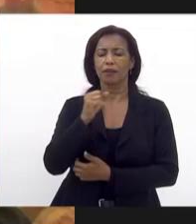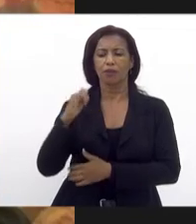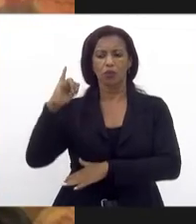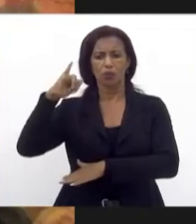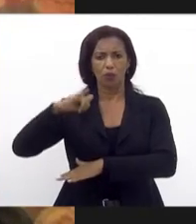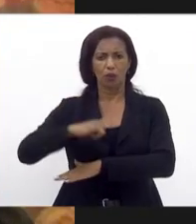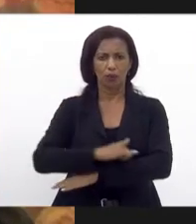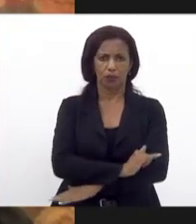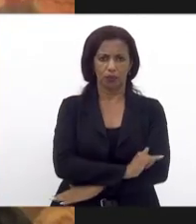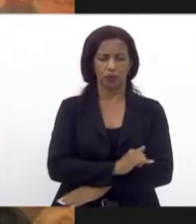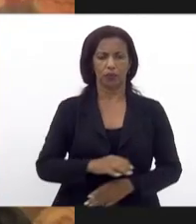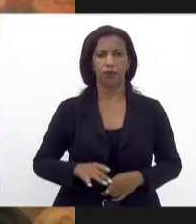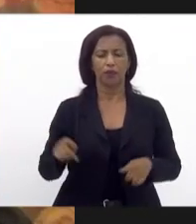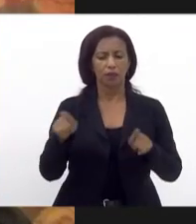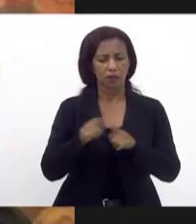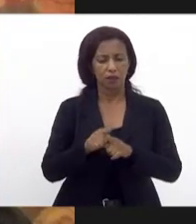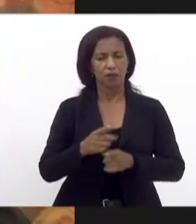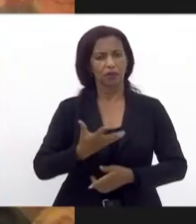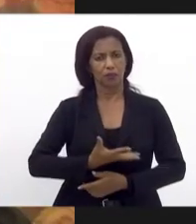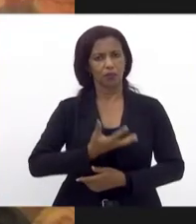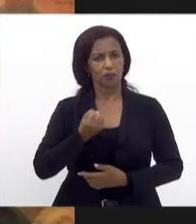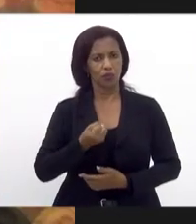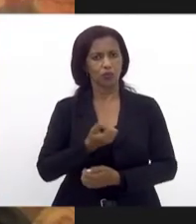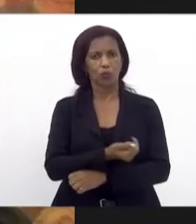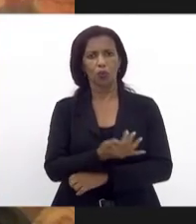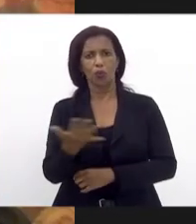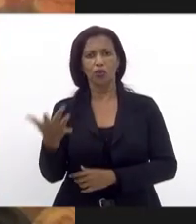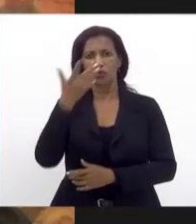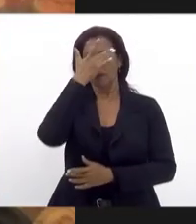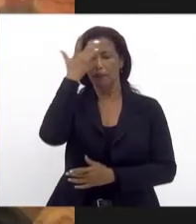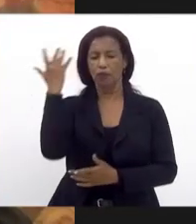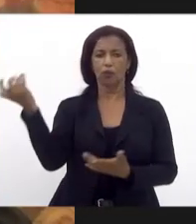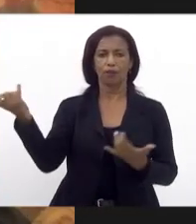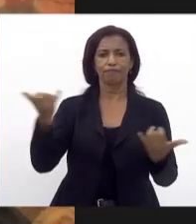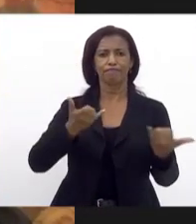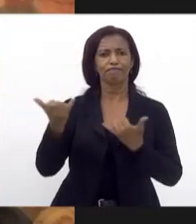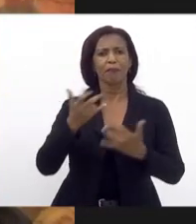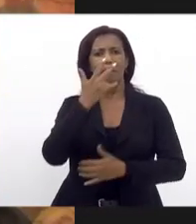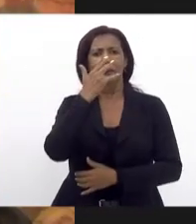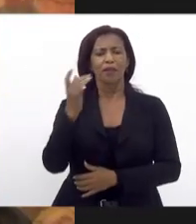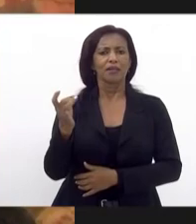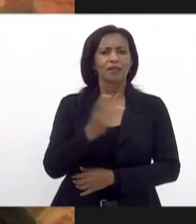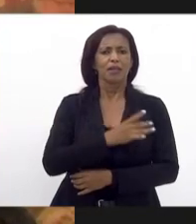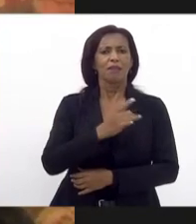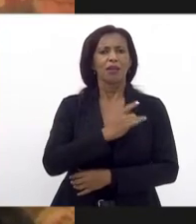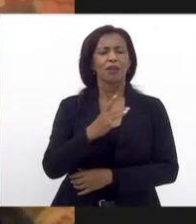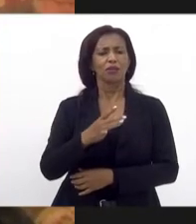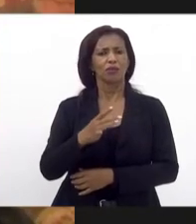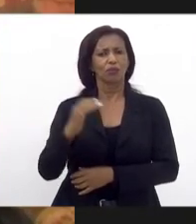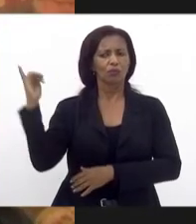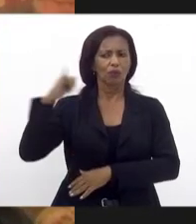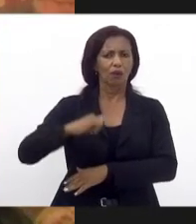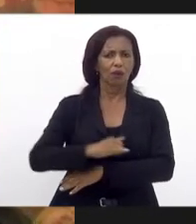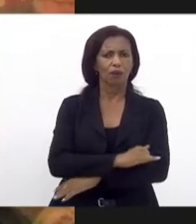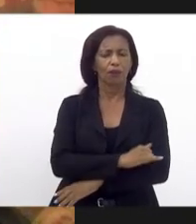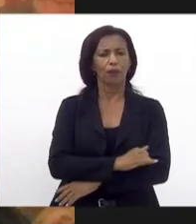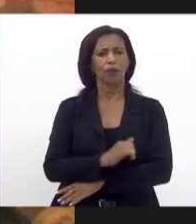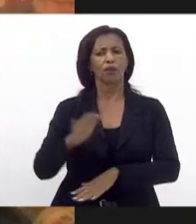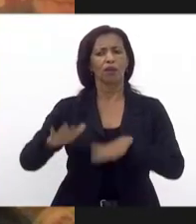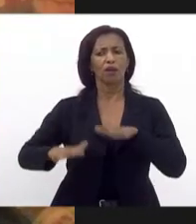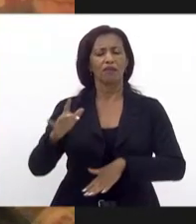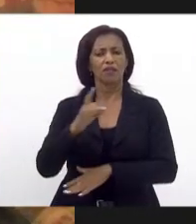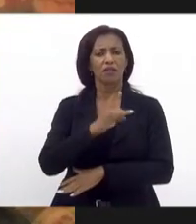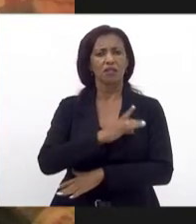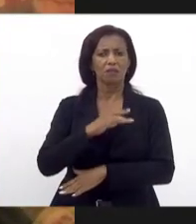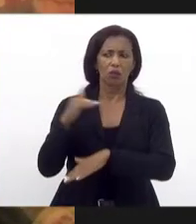Galeão. Eu também tomei um susto aqui com a quantidade de pessoas que têm medo de ir ao Galeão. E muitas vezes têm medo de